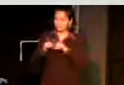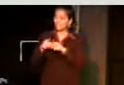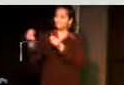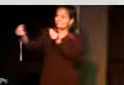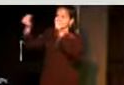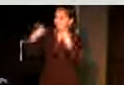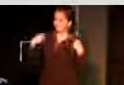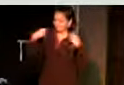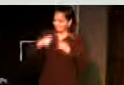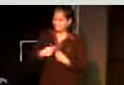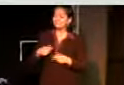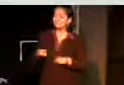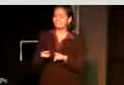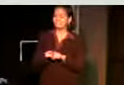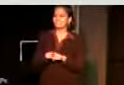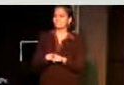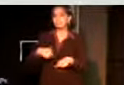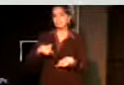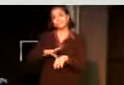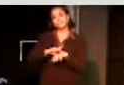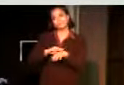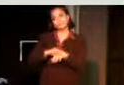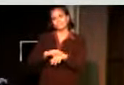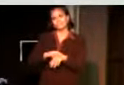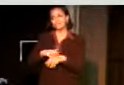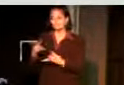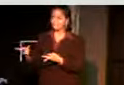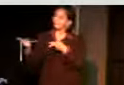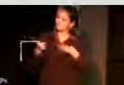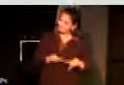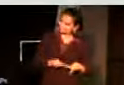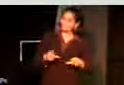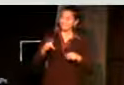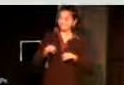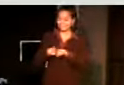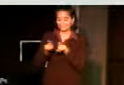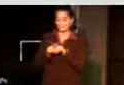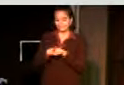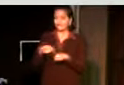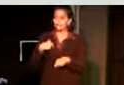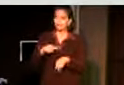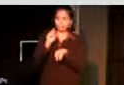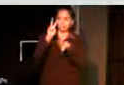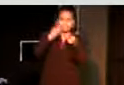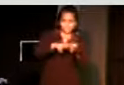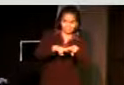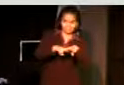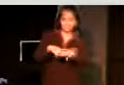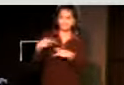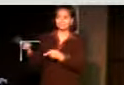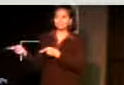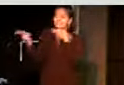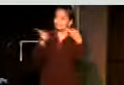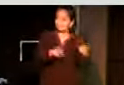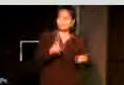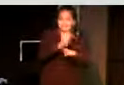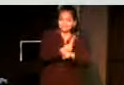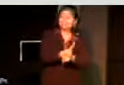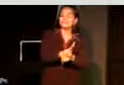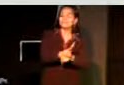me vestiste estive doente e me visitaste estava na prisão e fostes visitar-me